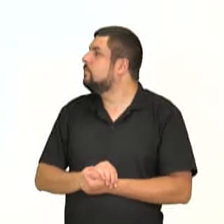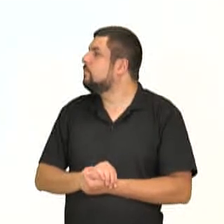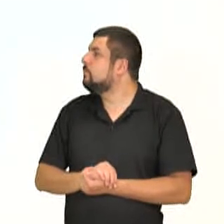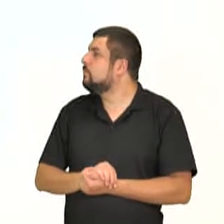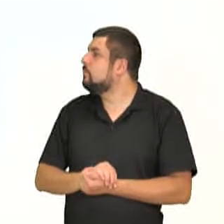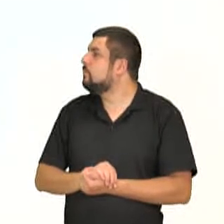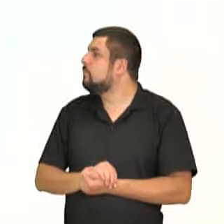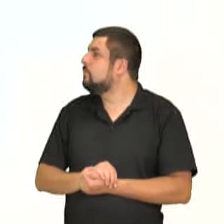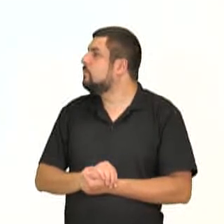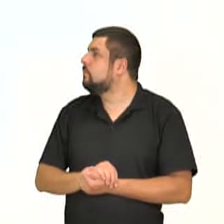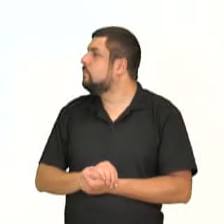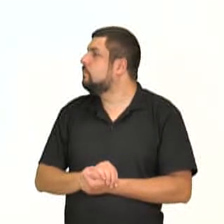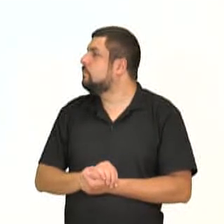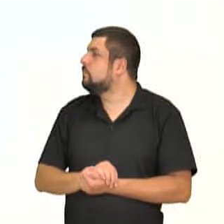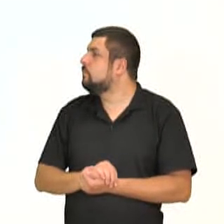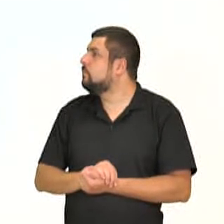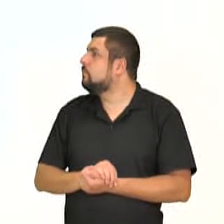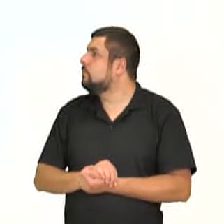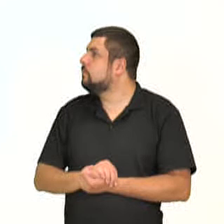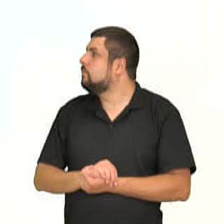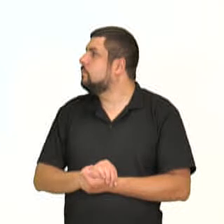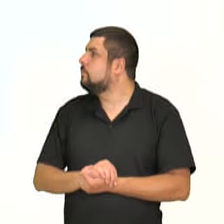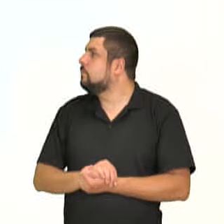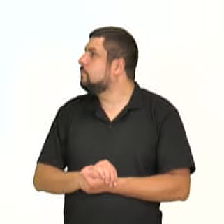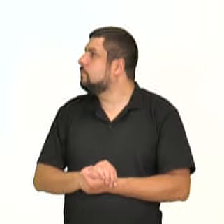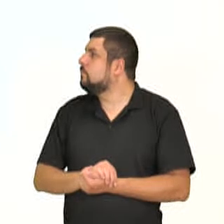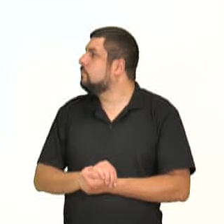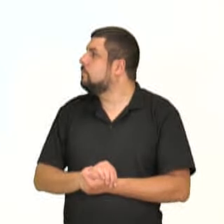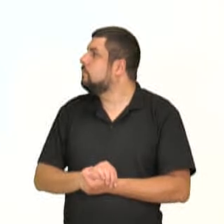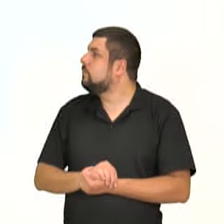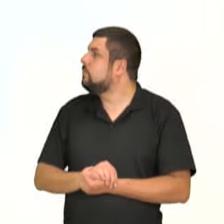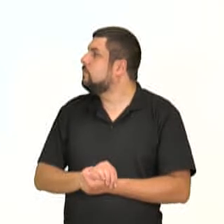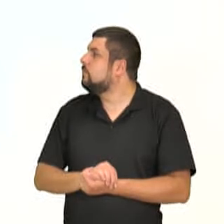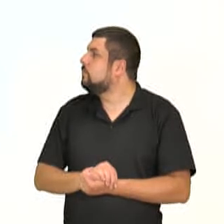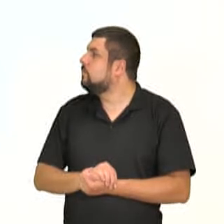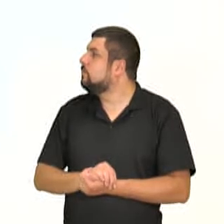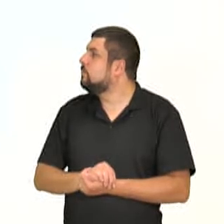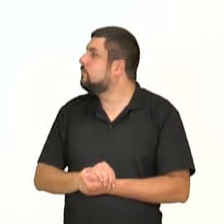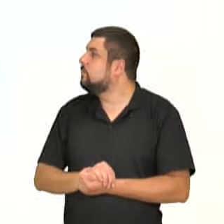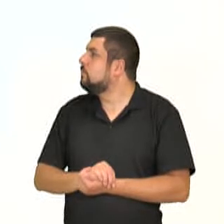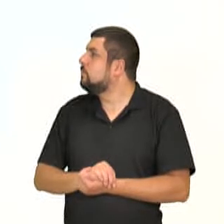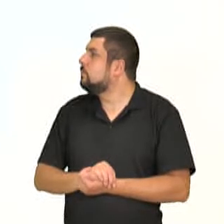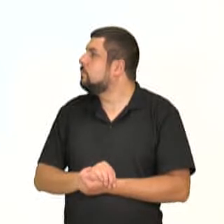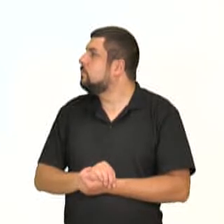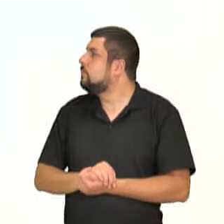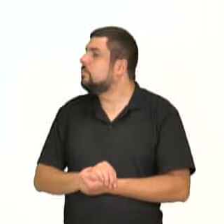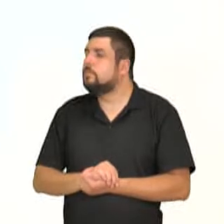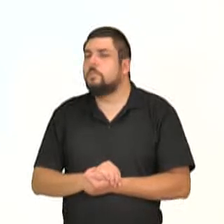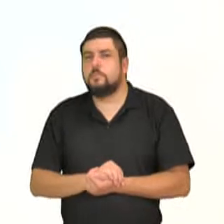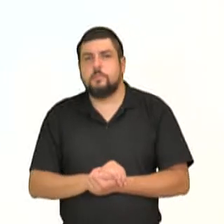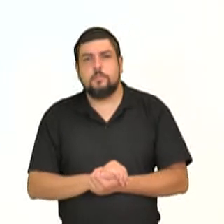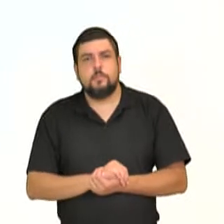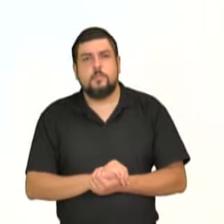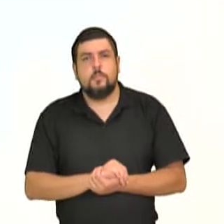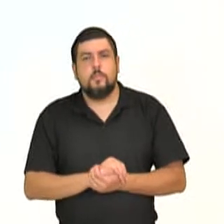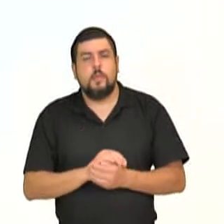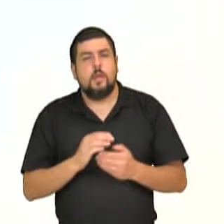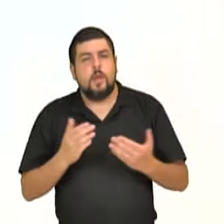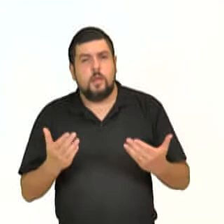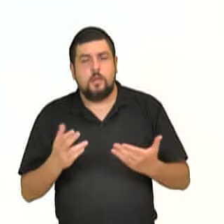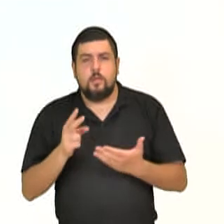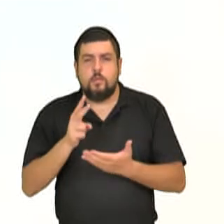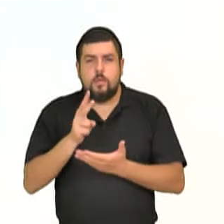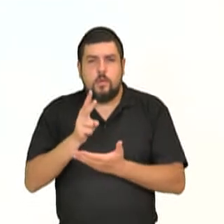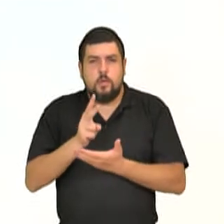a pessoa que habla e de quem ou de que se habla. Então, nós sempre teremos que levar